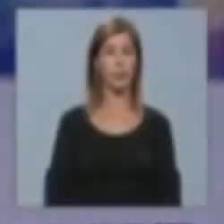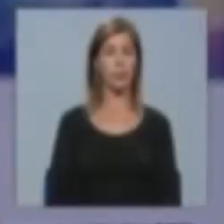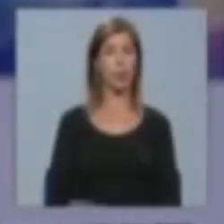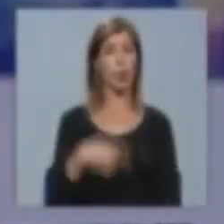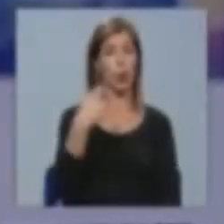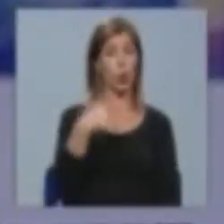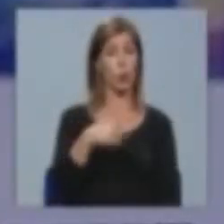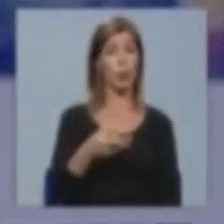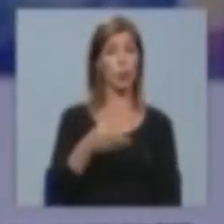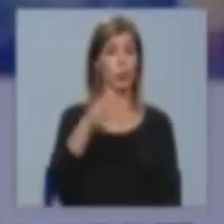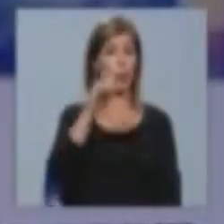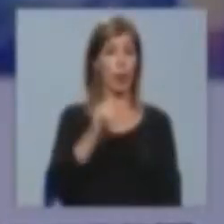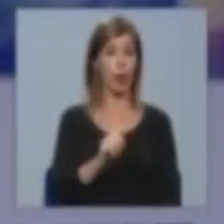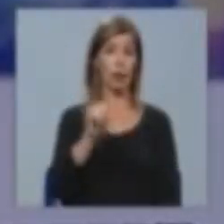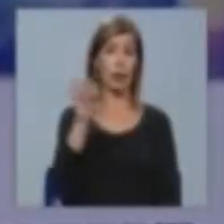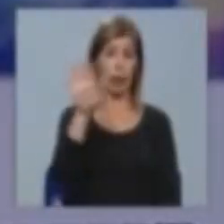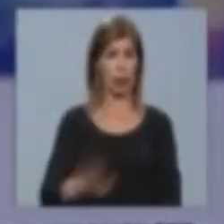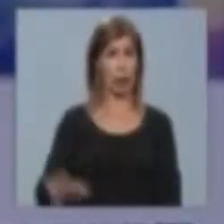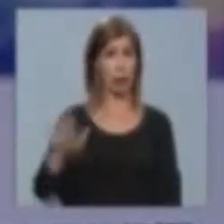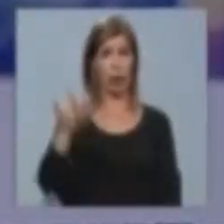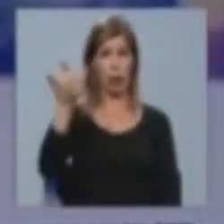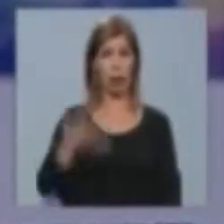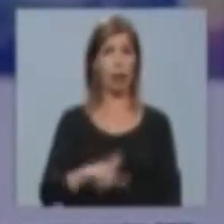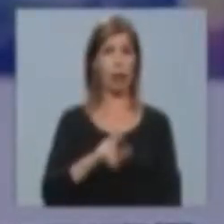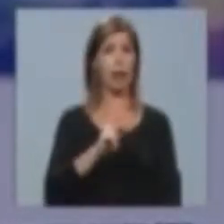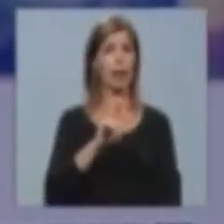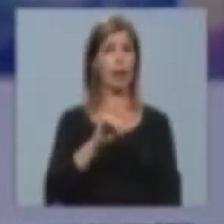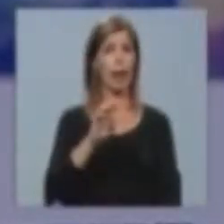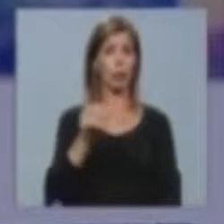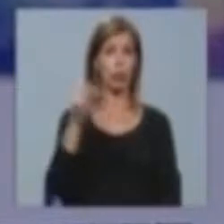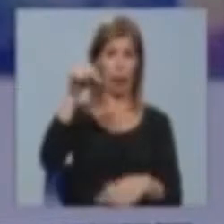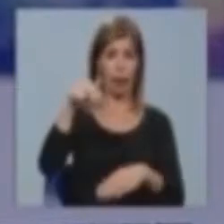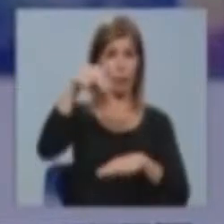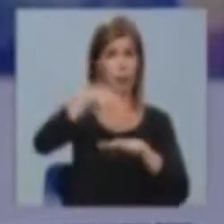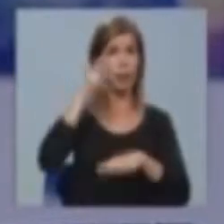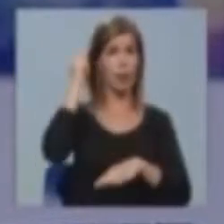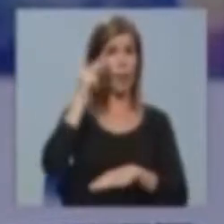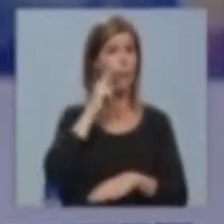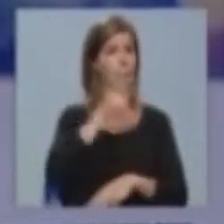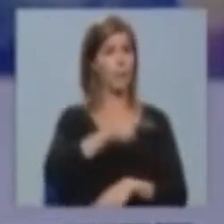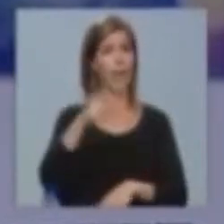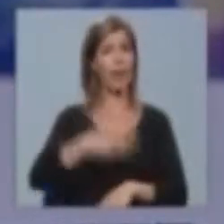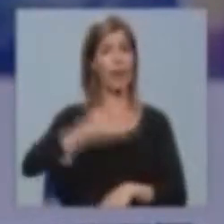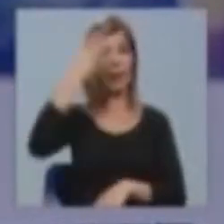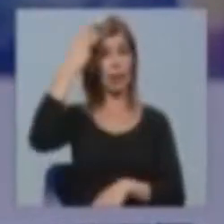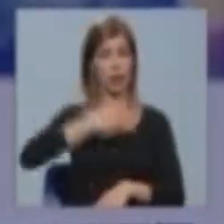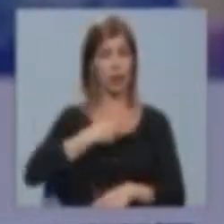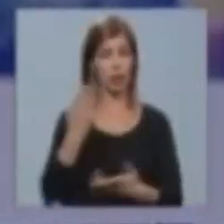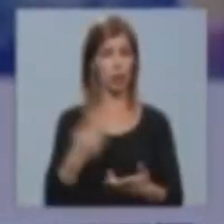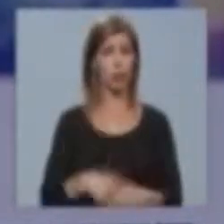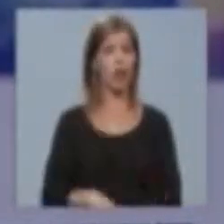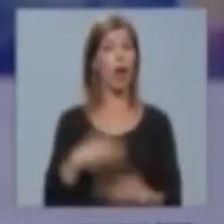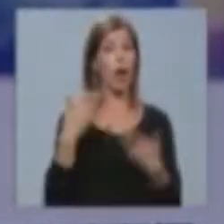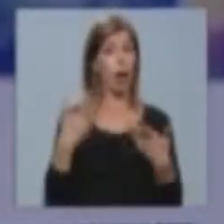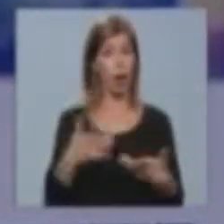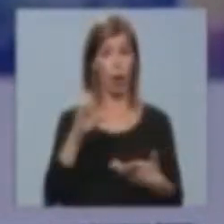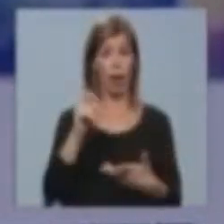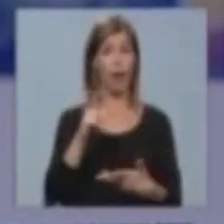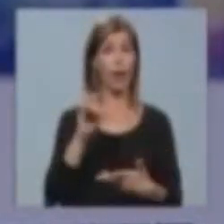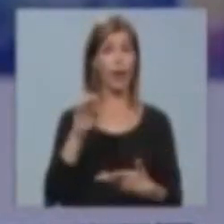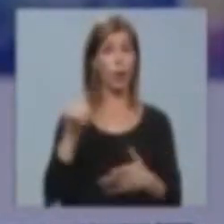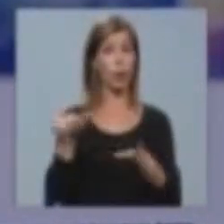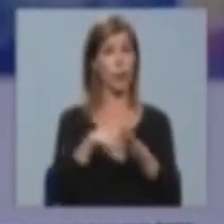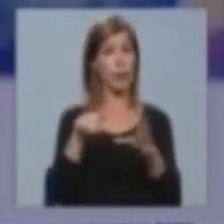O presidente do PS, a nível nacional, Carlos César, está na Madeira para uma visita de 3 dias. Neste momento, Carlos César participa